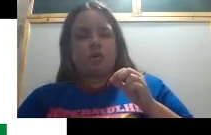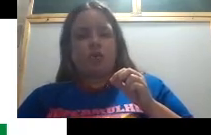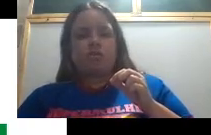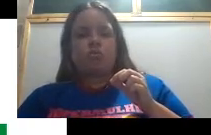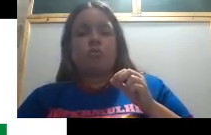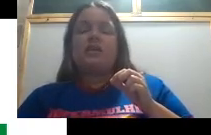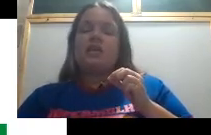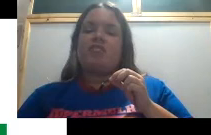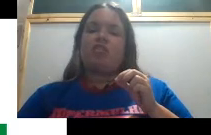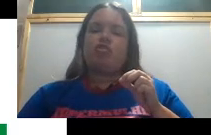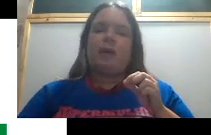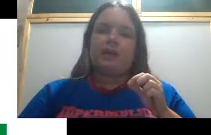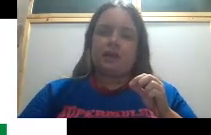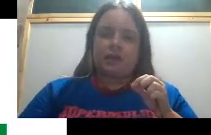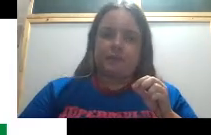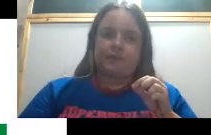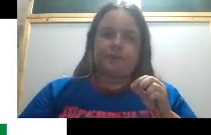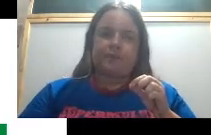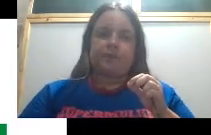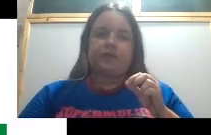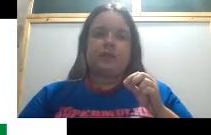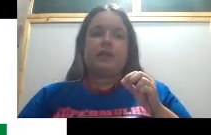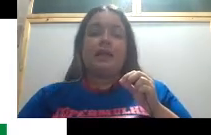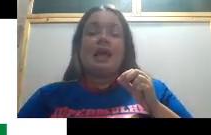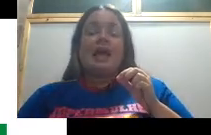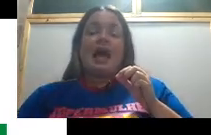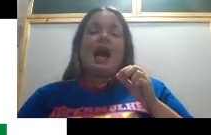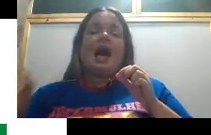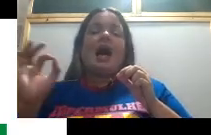pussy o azul e assassina branco